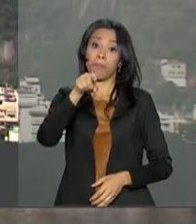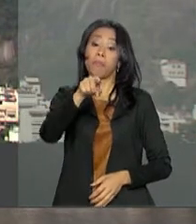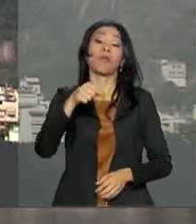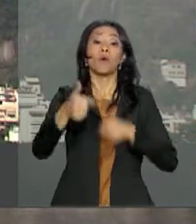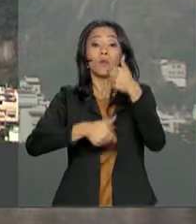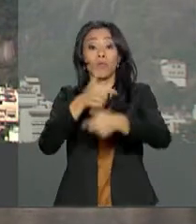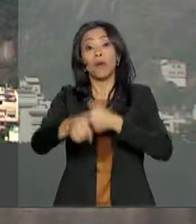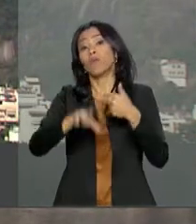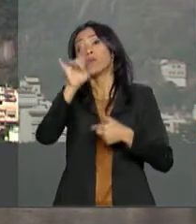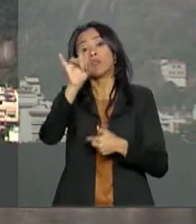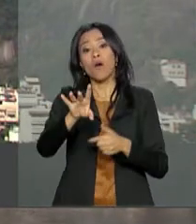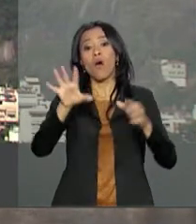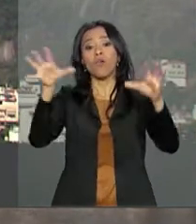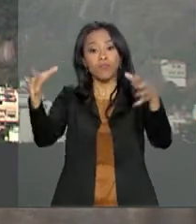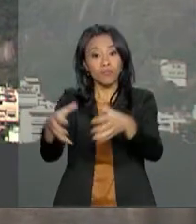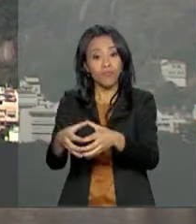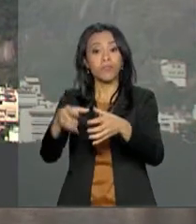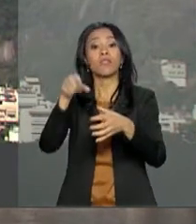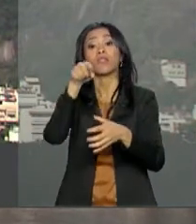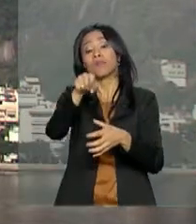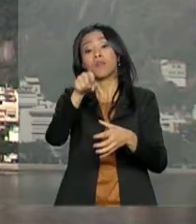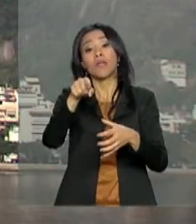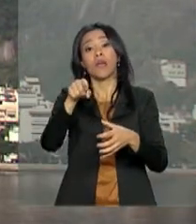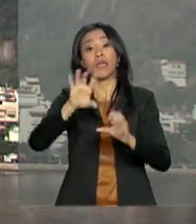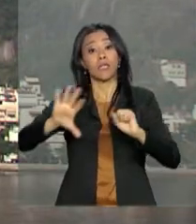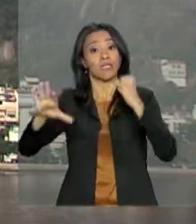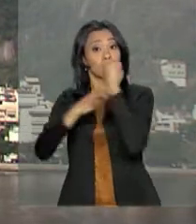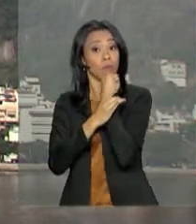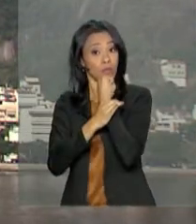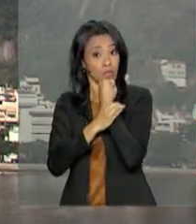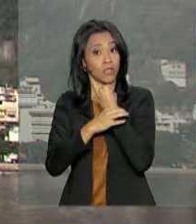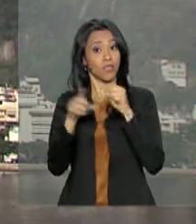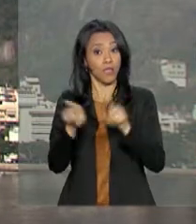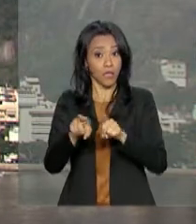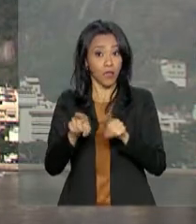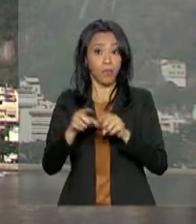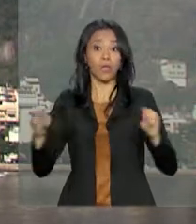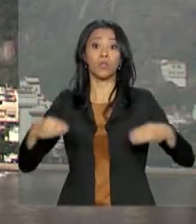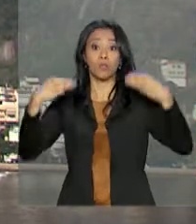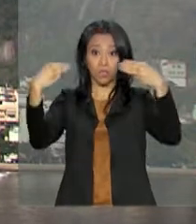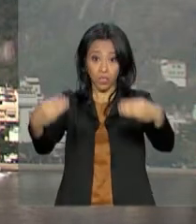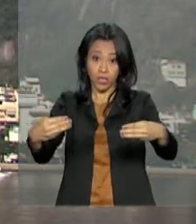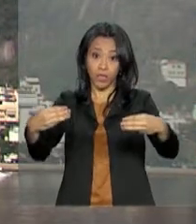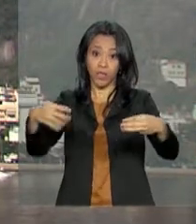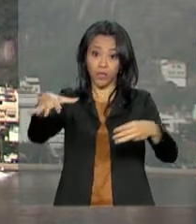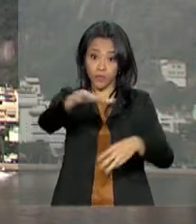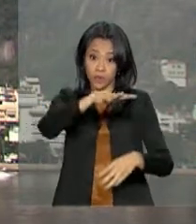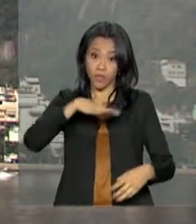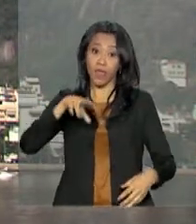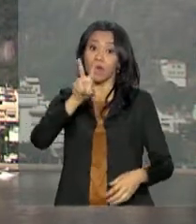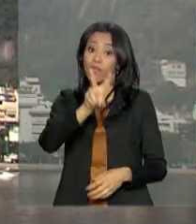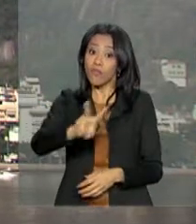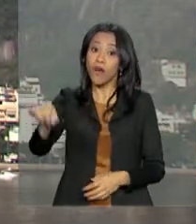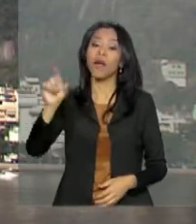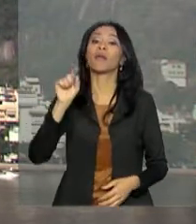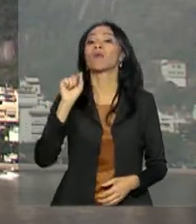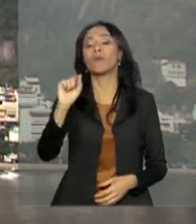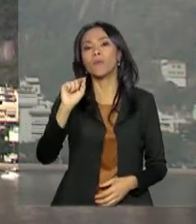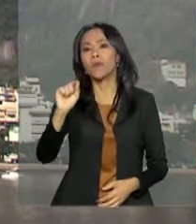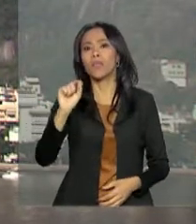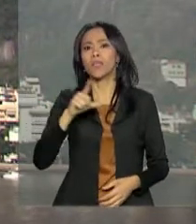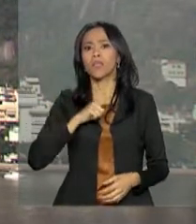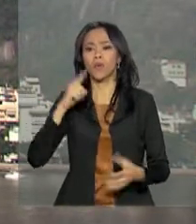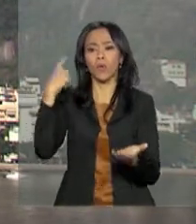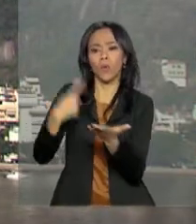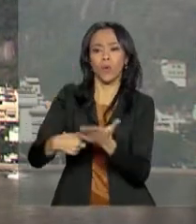medidas como a criação do sistema único de segurança pública e do próprio ministério da segurança pública vão permitir uma atuação integrada